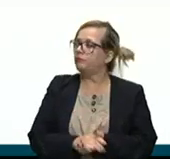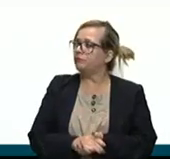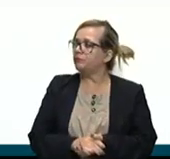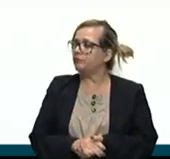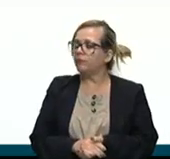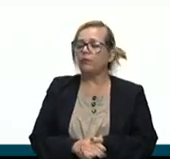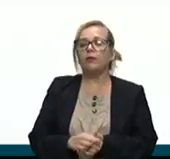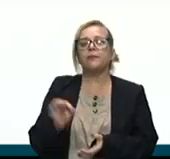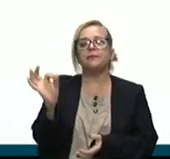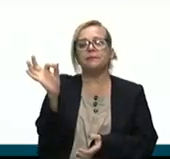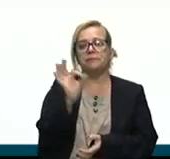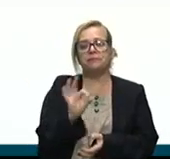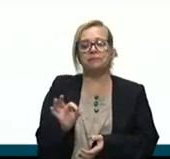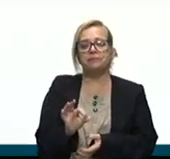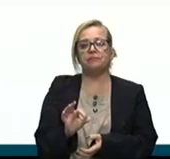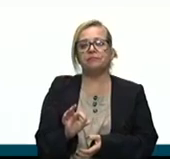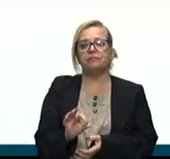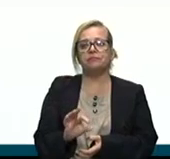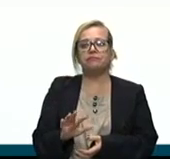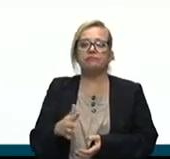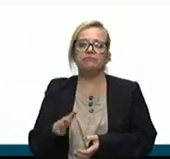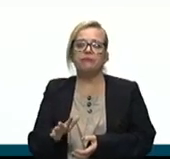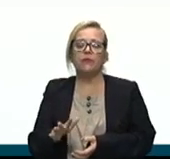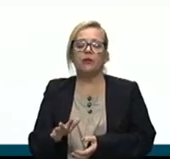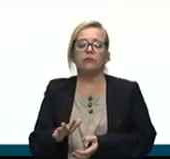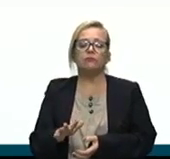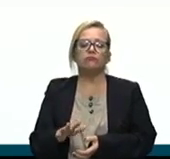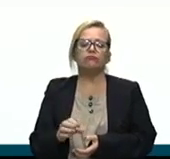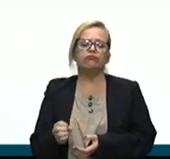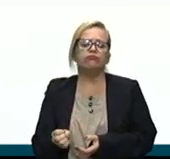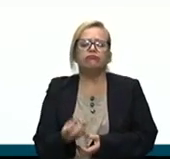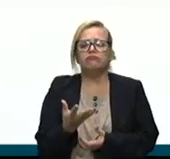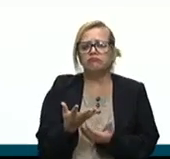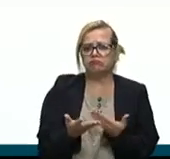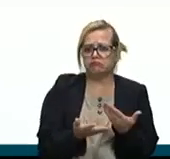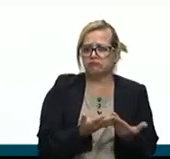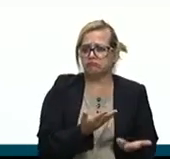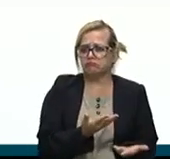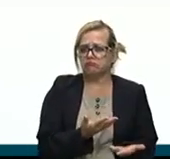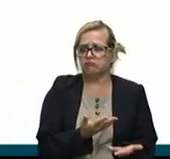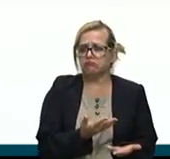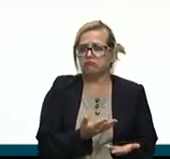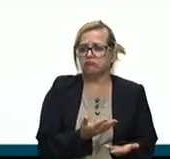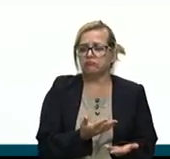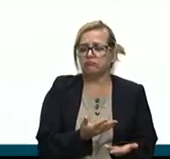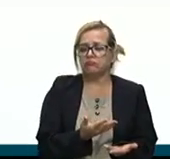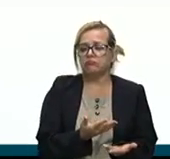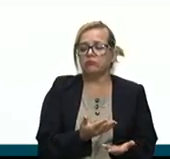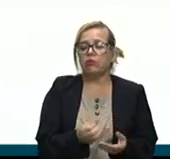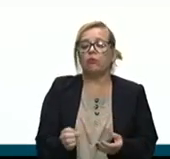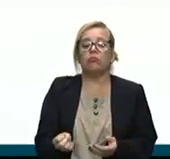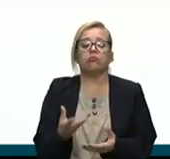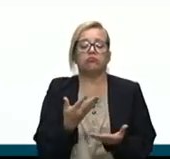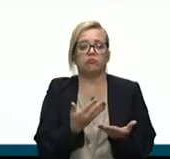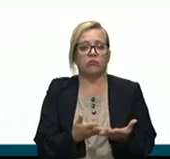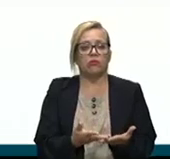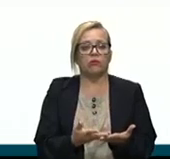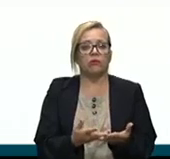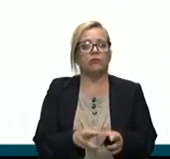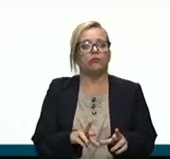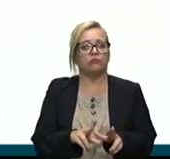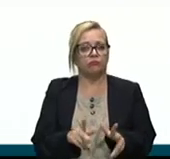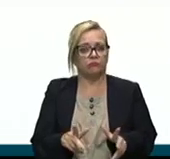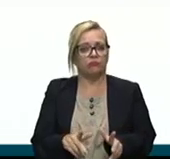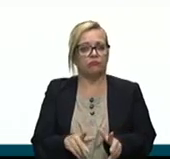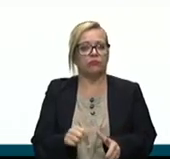é o percentual da variação ao acaso. Então, sempre ao acaso é a diferença em relação ao